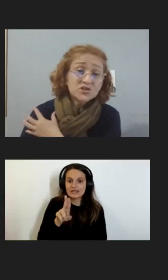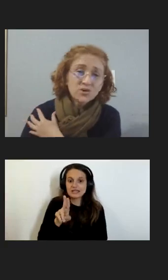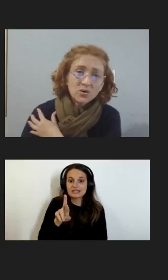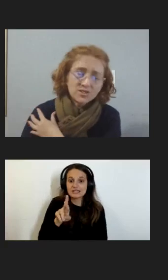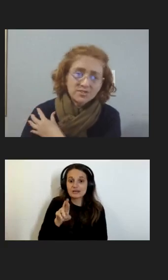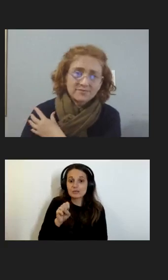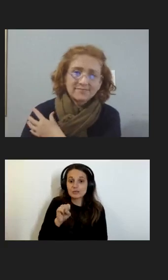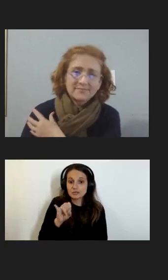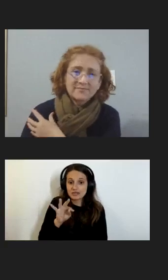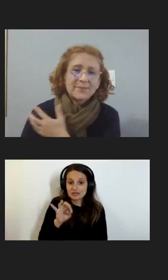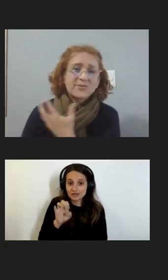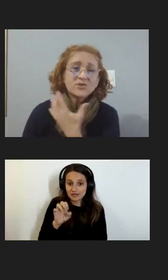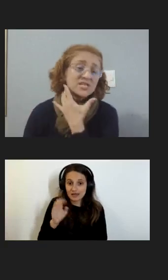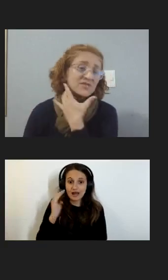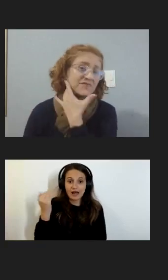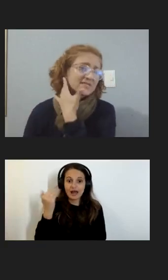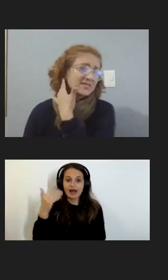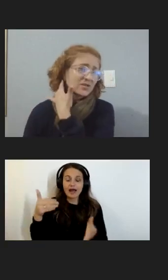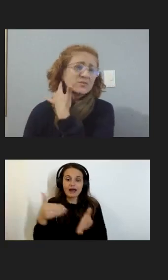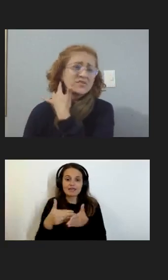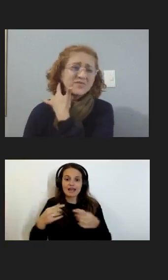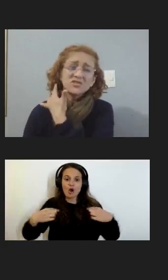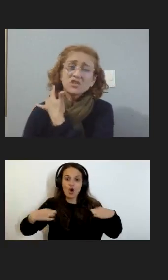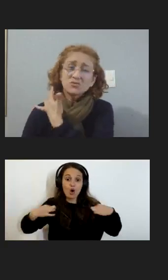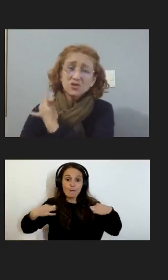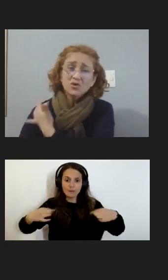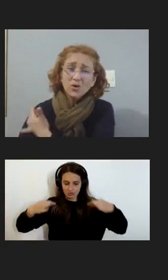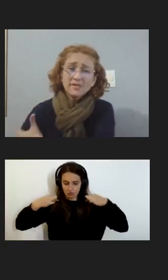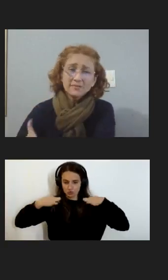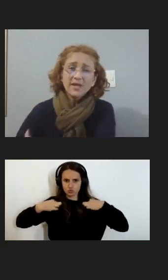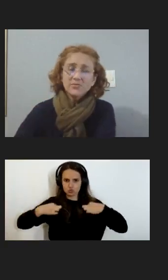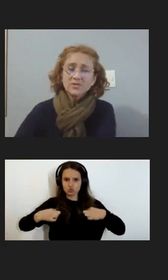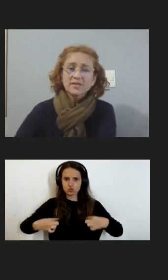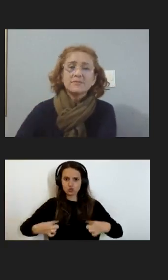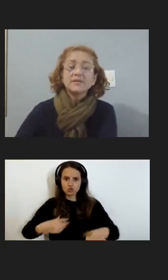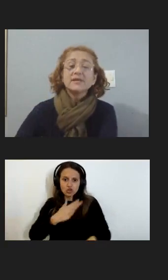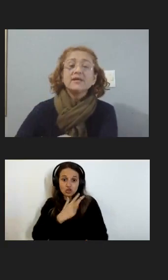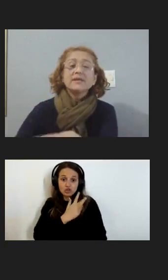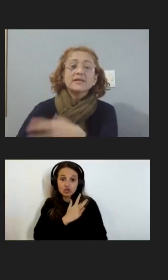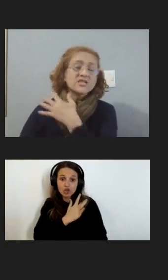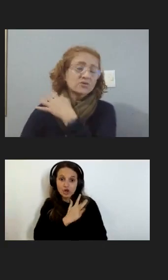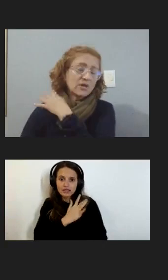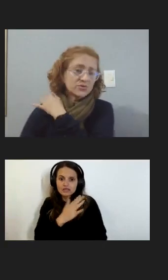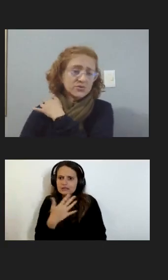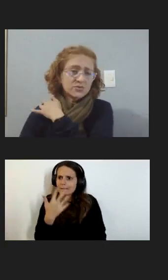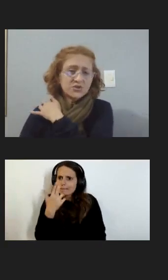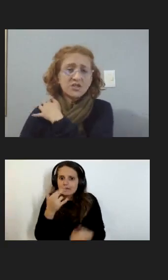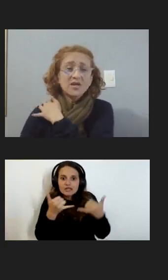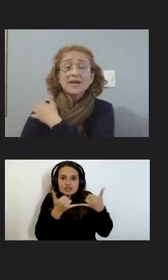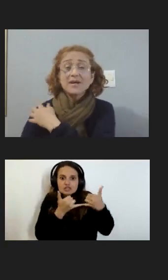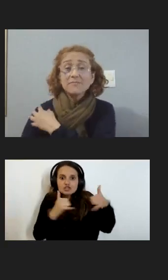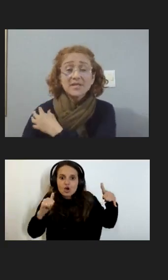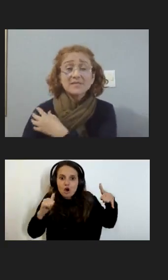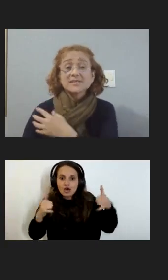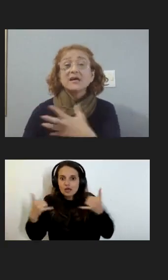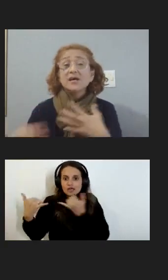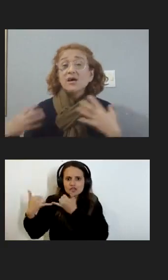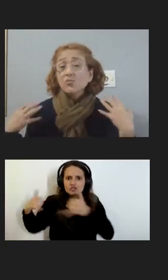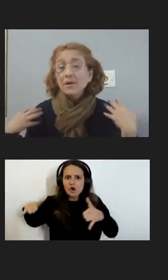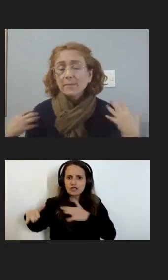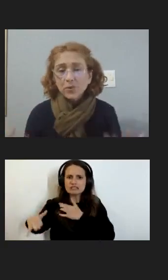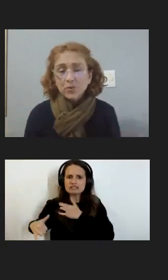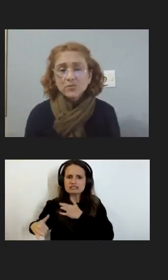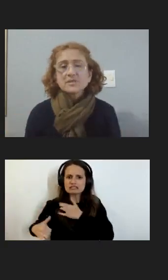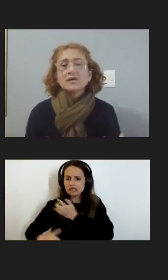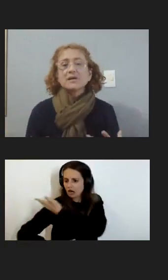causa choque. A pessoa fica como se estivesse sentindo choque mesmo, sabe? Na região da alça do sutiã, a camisa,